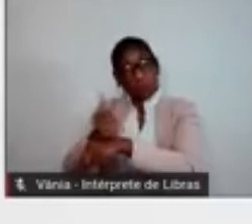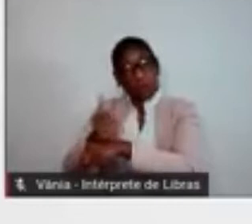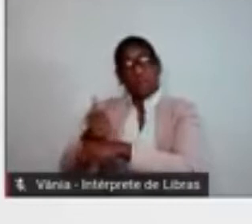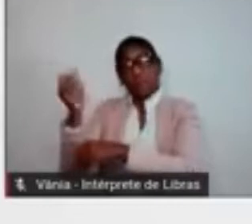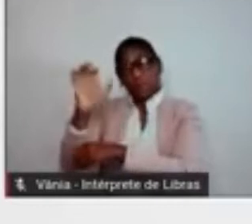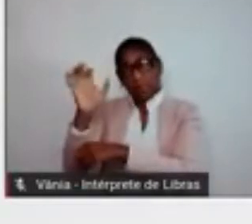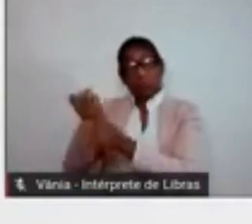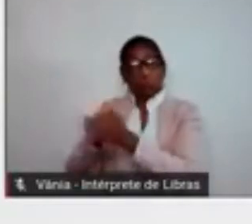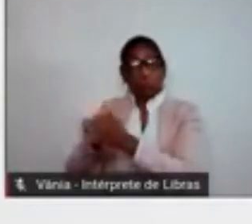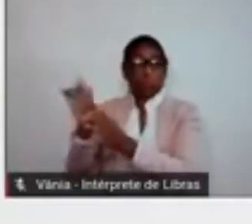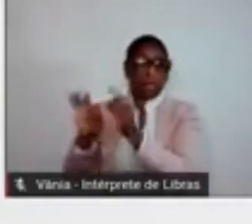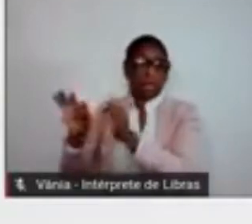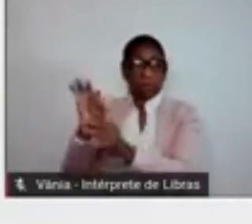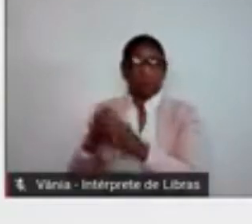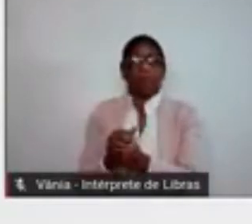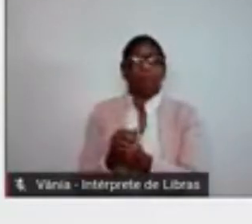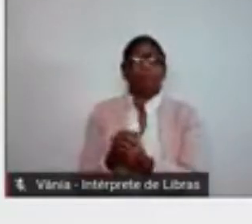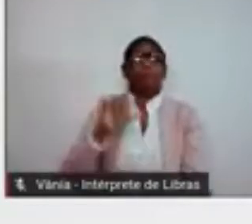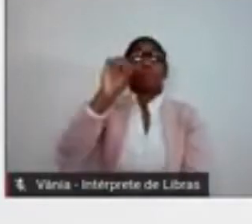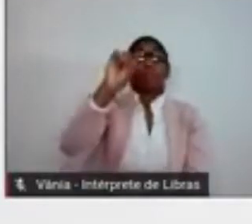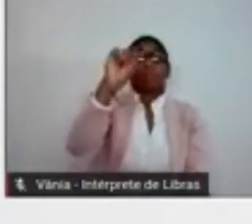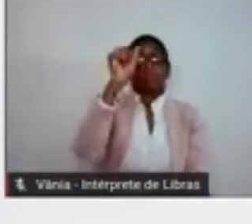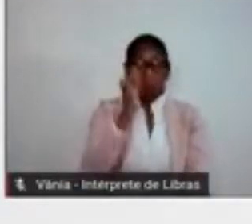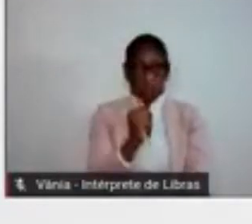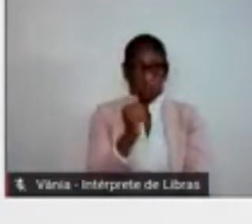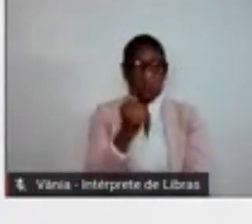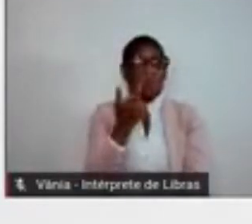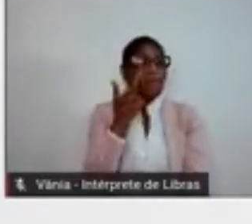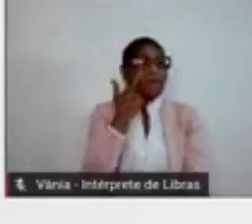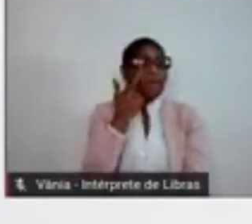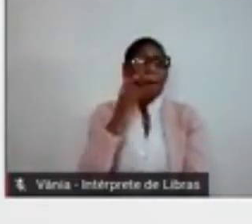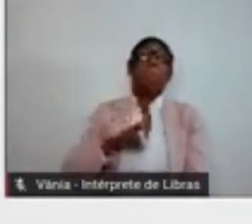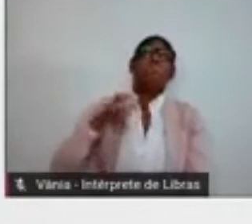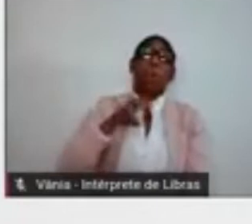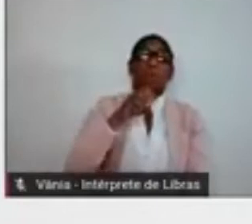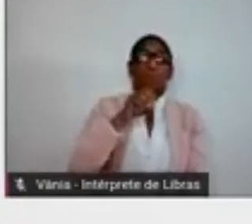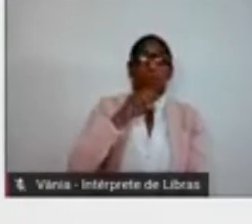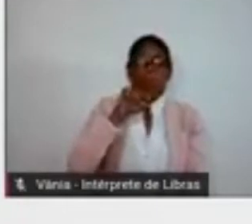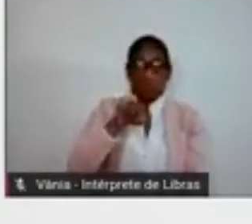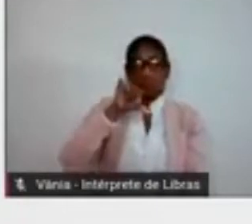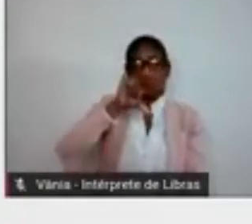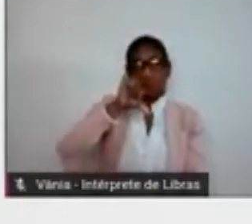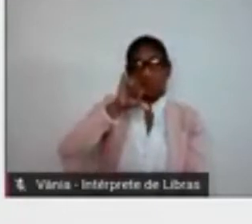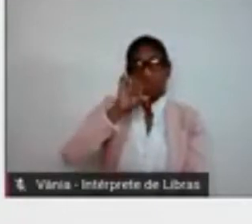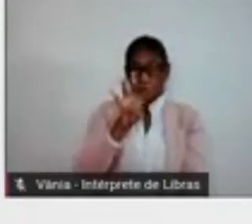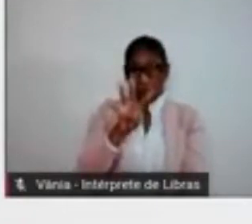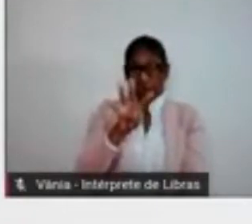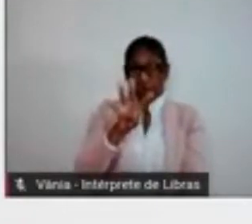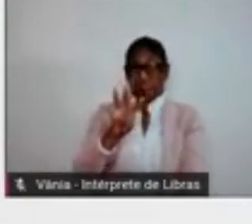A região de Santo Ângelo, se a gente observar no gráfico ali à esquerda, vai ver um salto, né, de 0,94, que tinha sido a média ponderada,